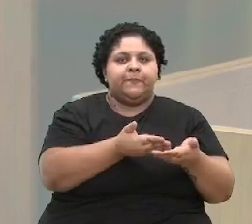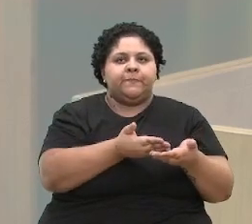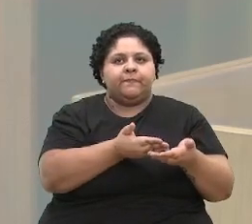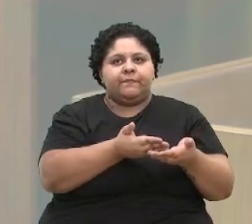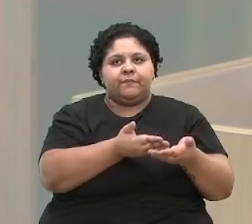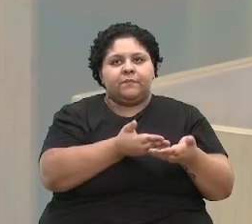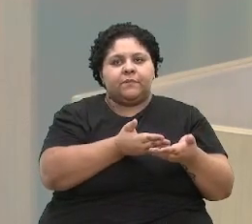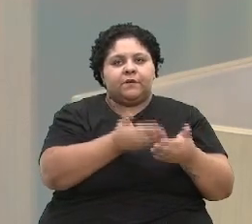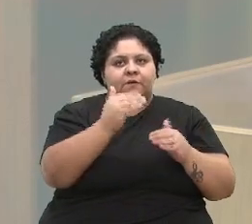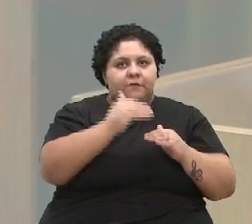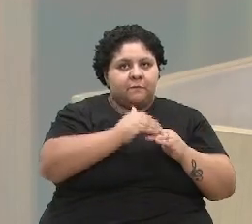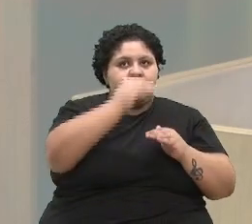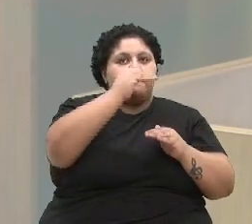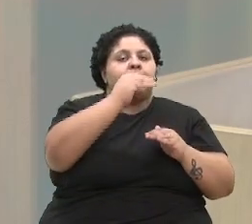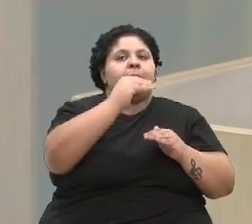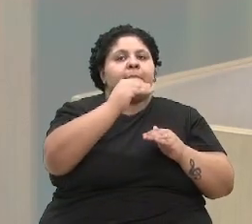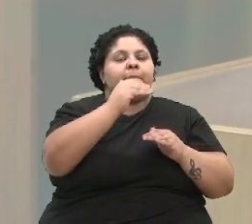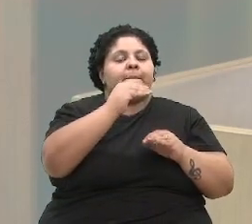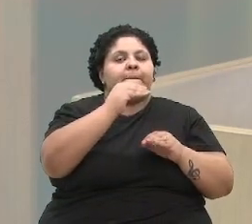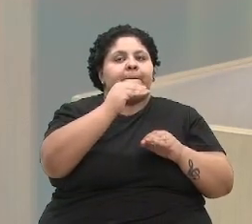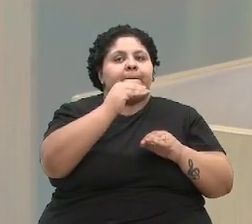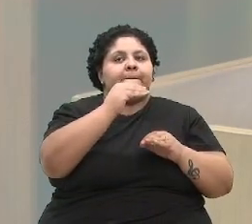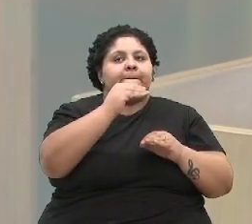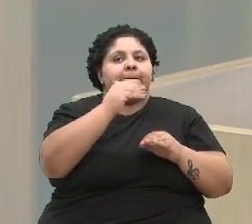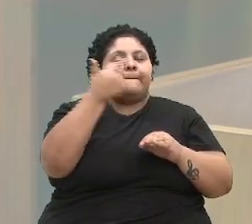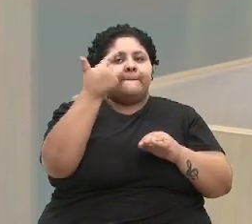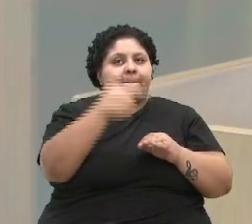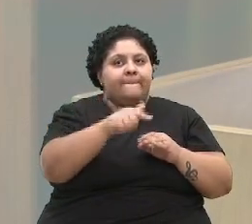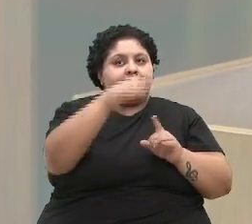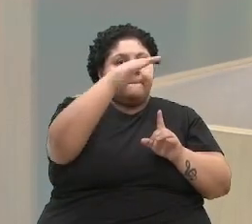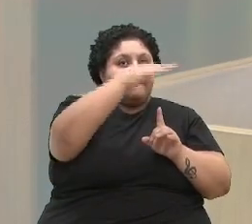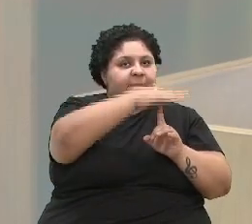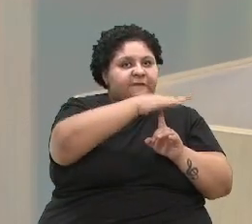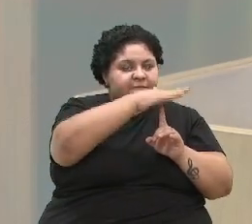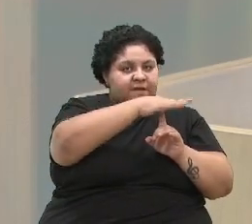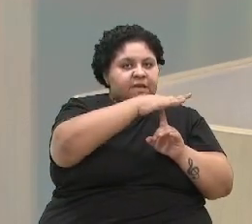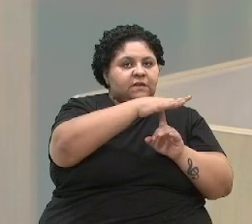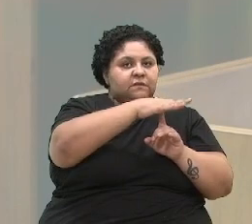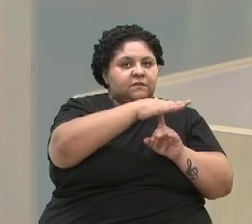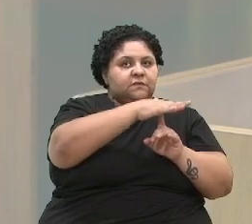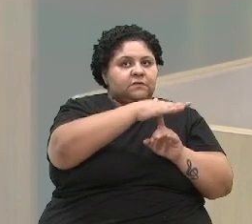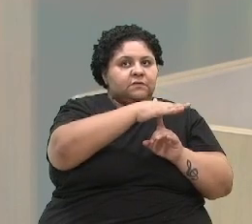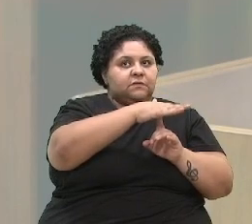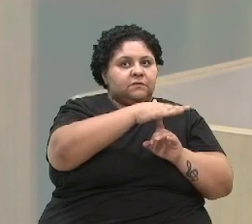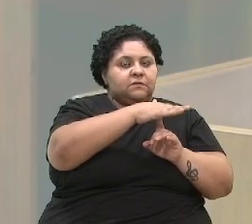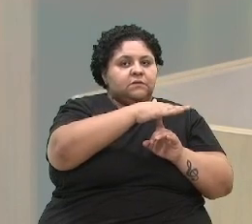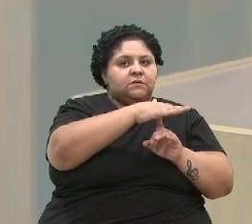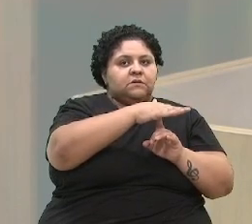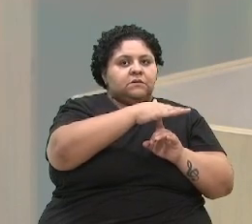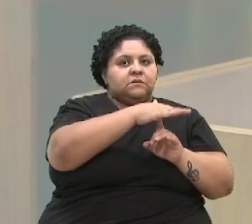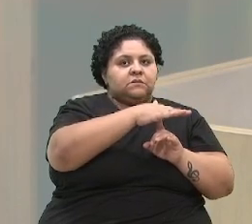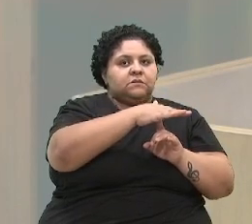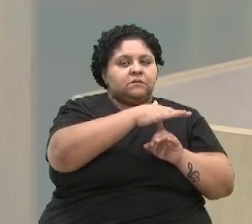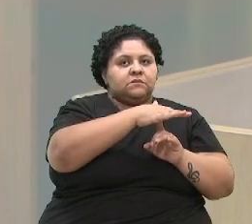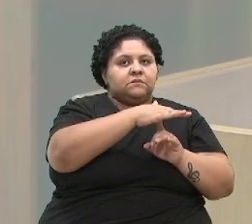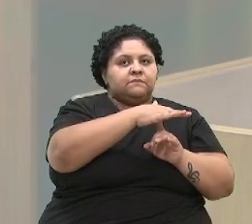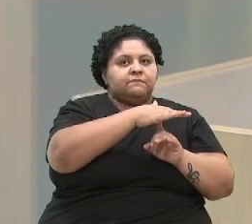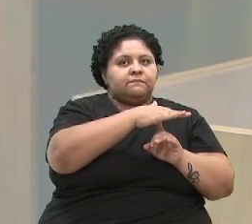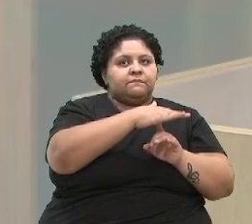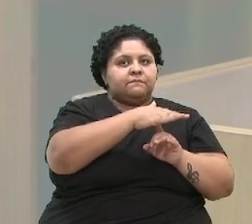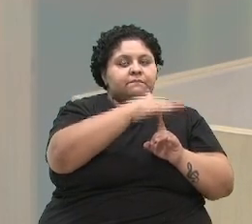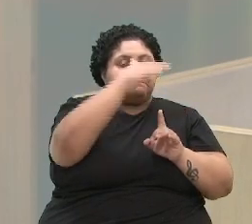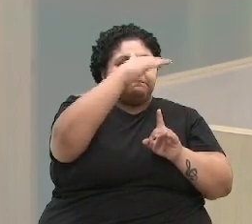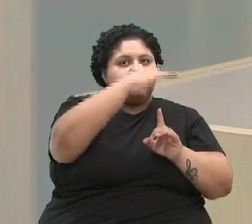com mais uma edição ali na Feira do Artesanato, aqui em frente à Maesa, naquela rua. A Feira